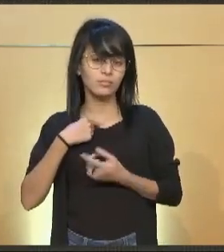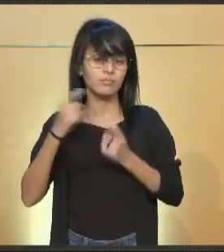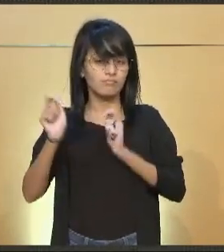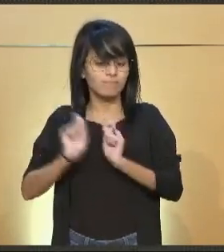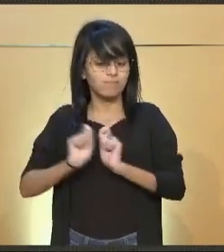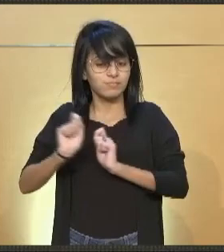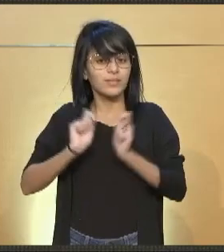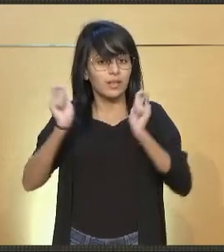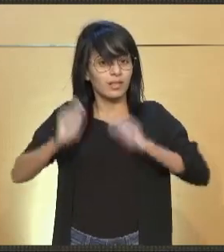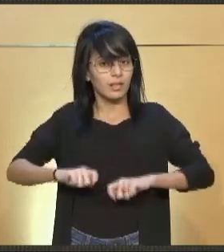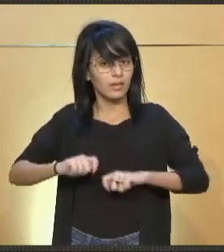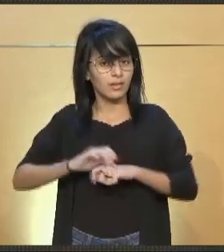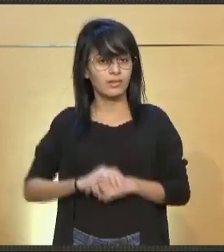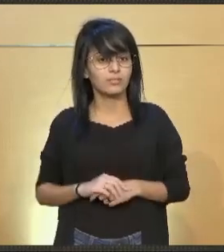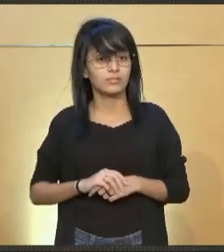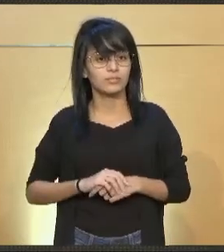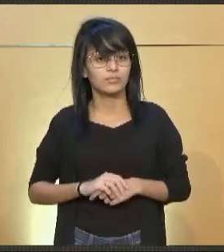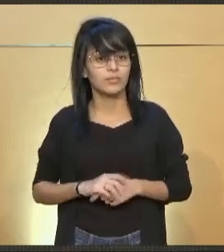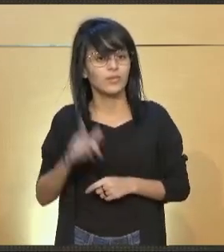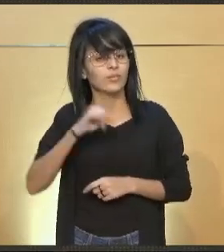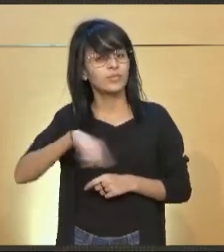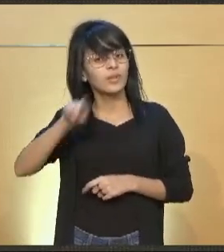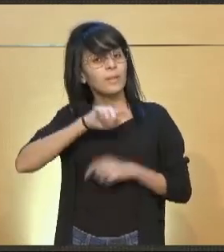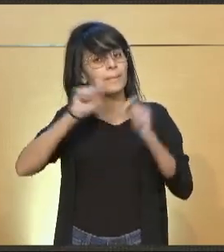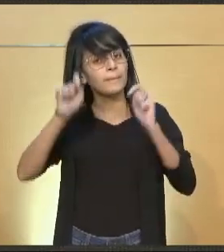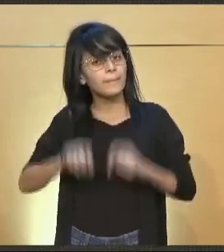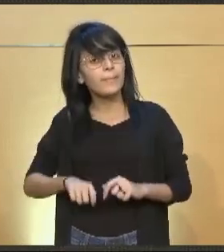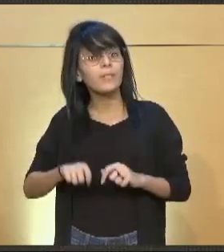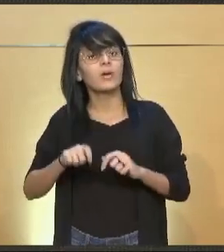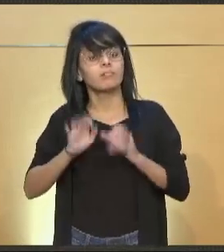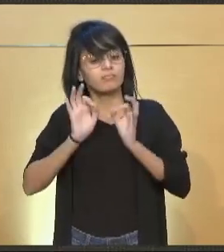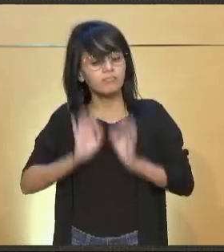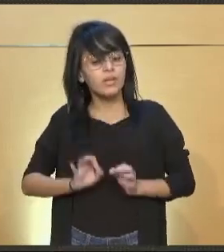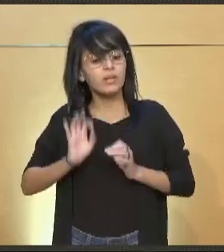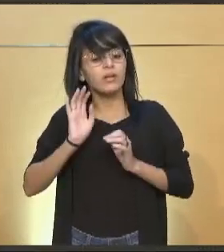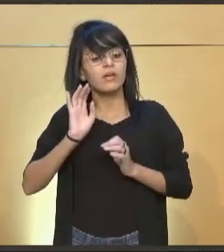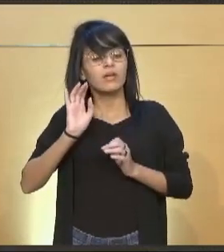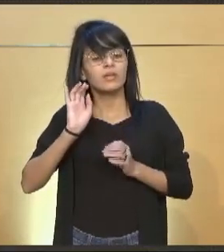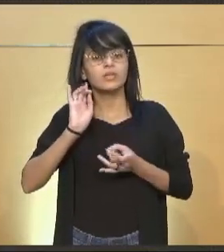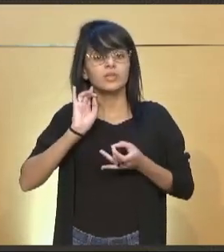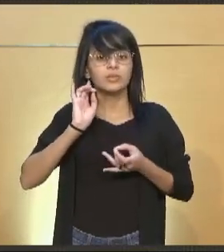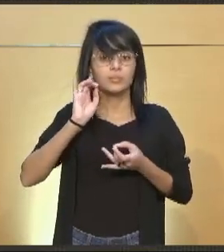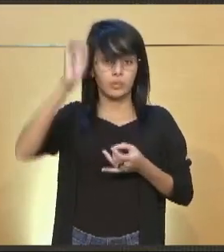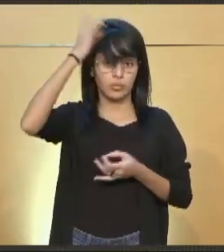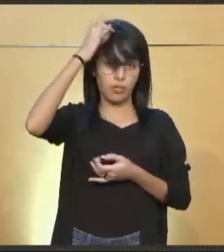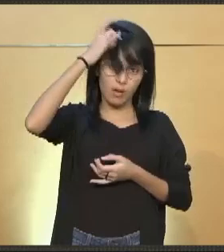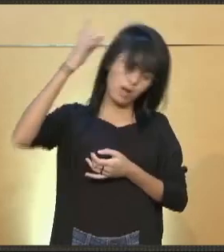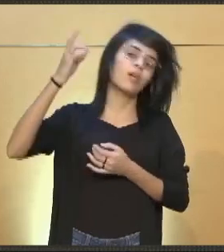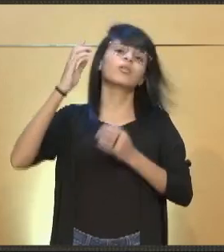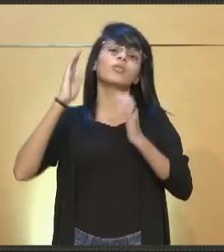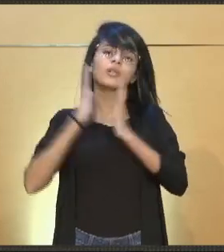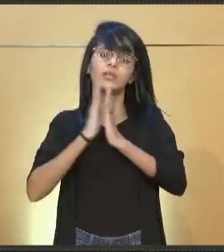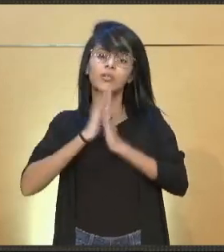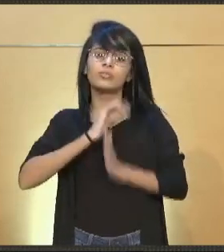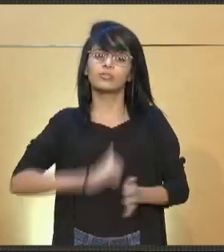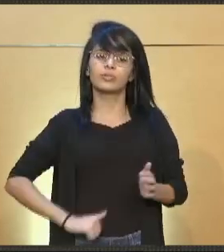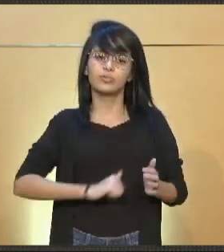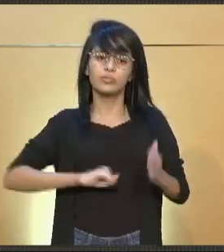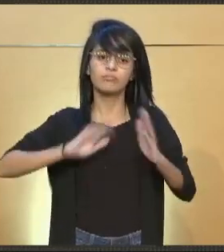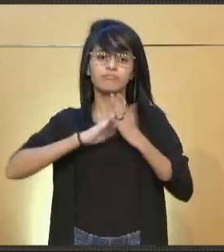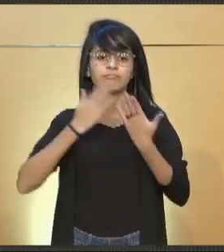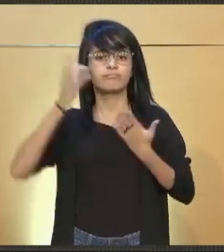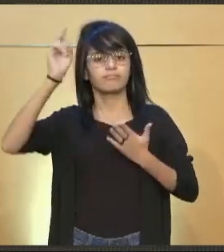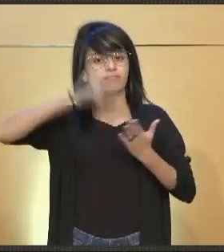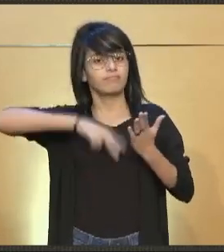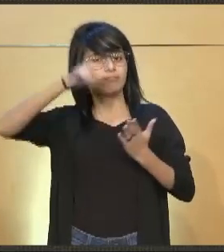controlado. Você pode, por meio das disciplinas espirituais, oração, jejum, leitura bíblica,